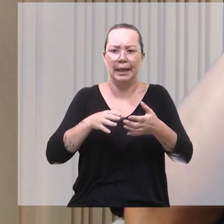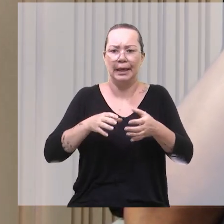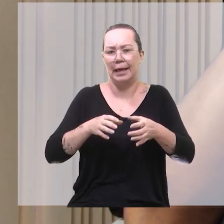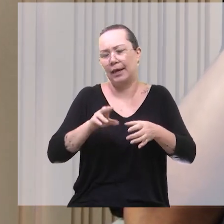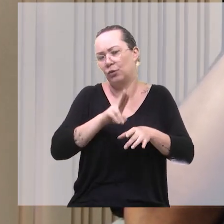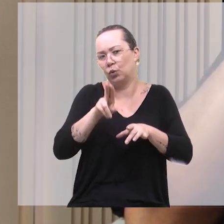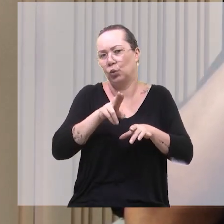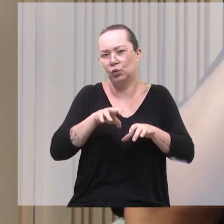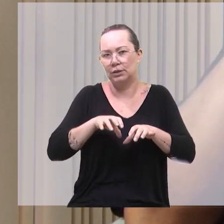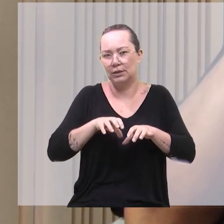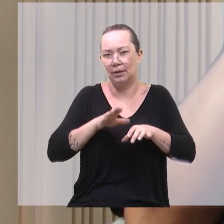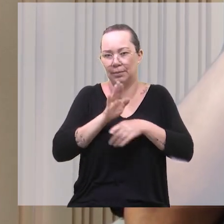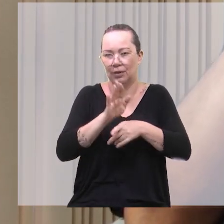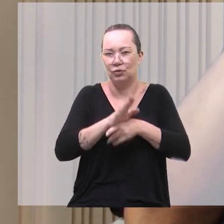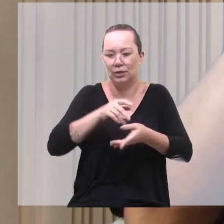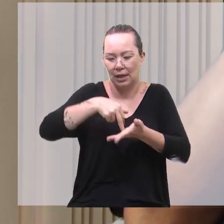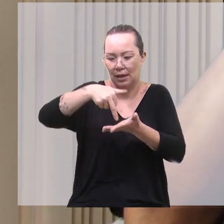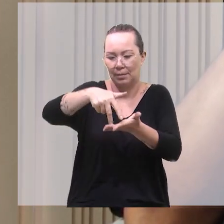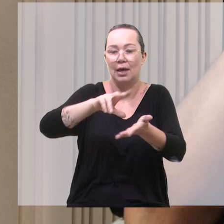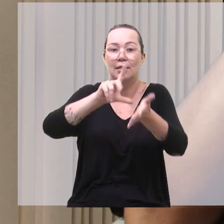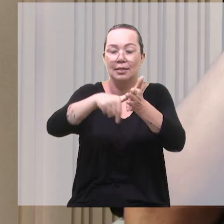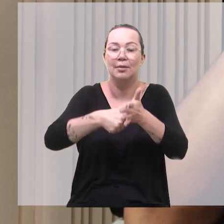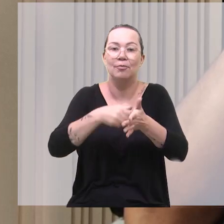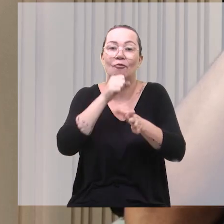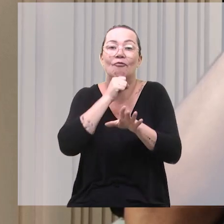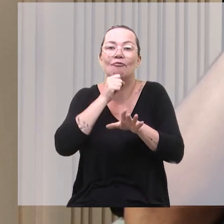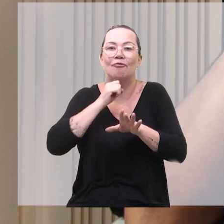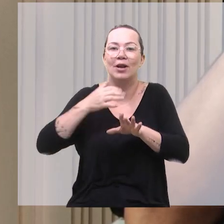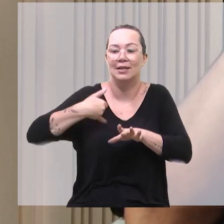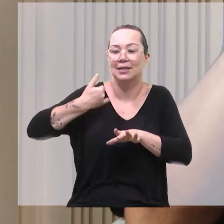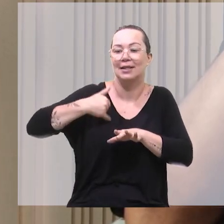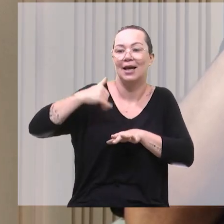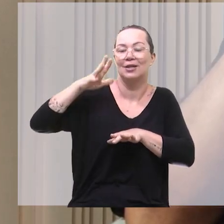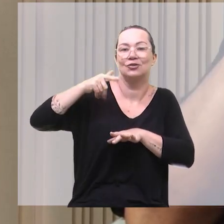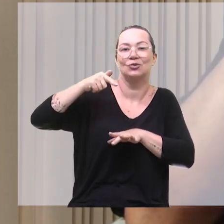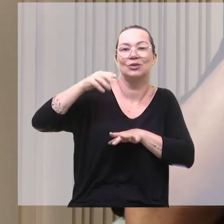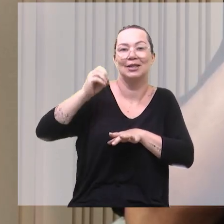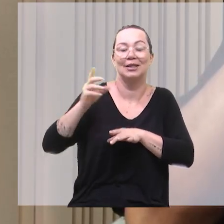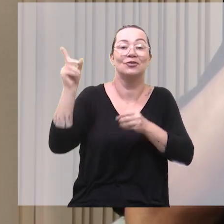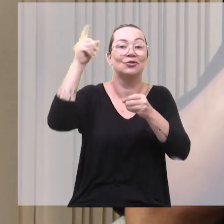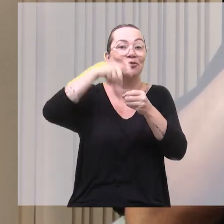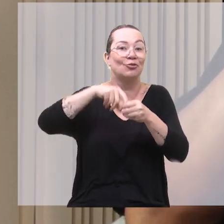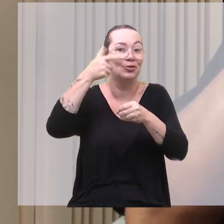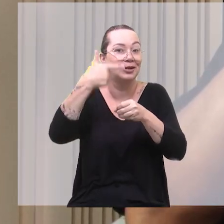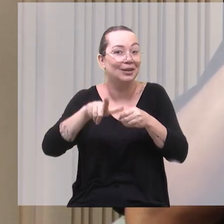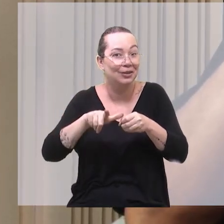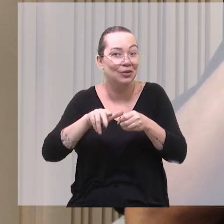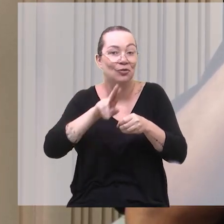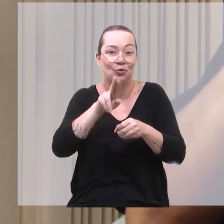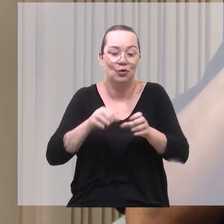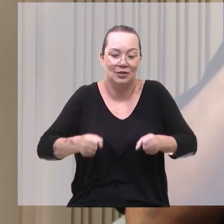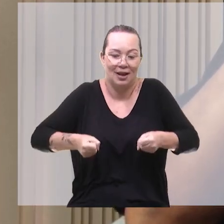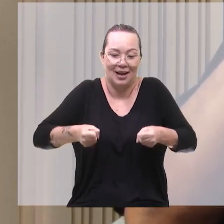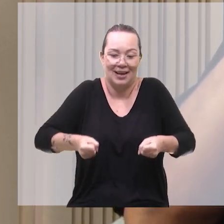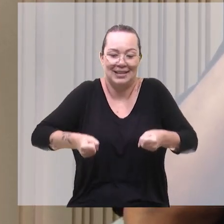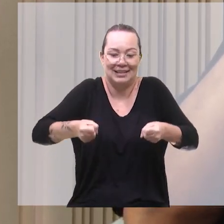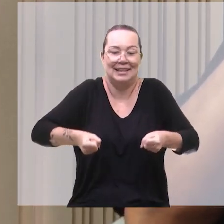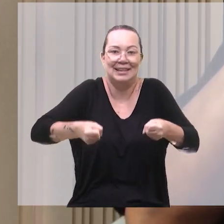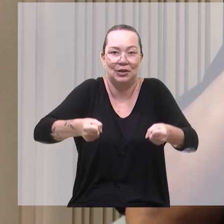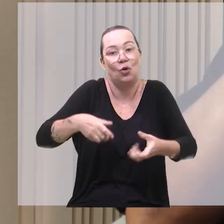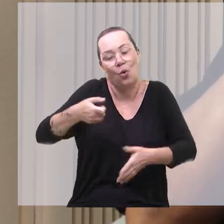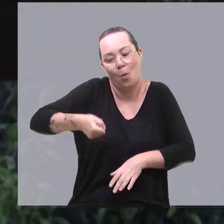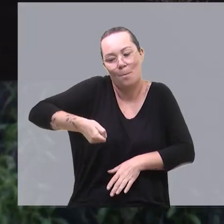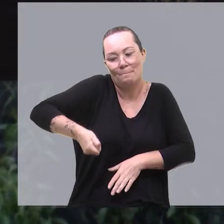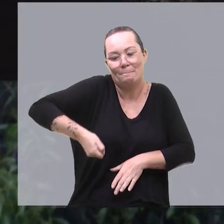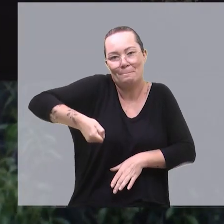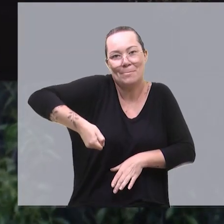andador, né? Quando a gente envelhece, passa para os 70 anos, a gente volta de novo a andar com o andador, volta a andar